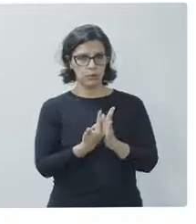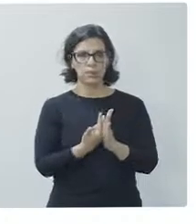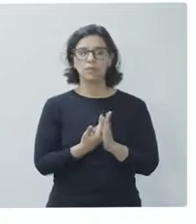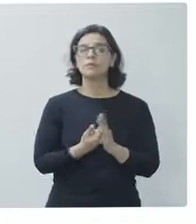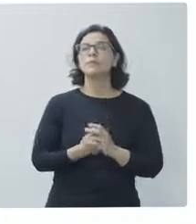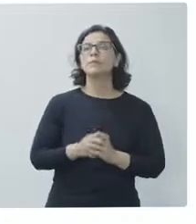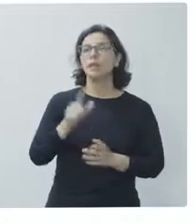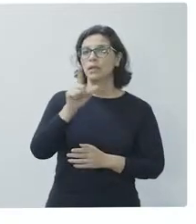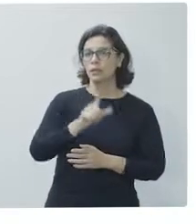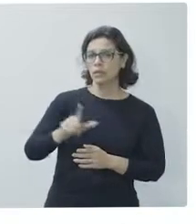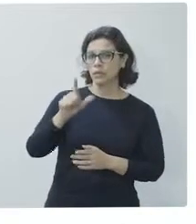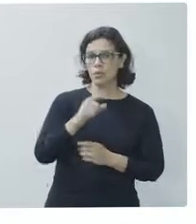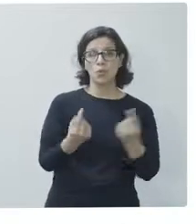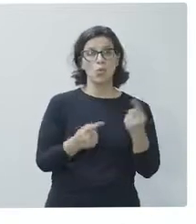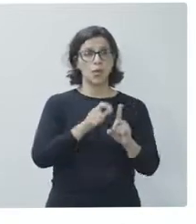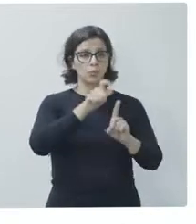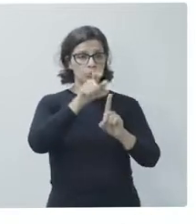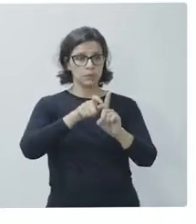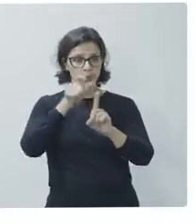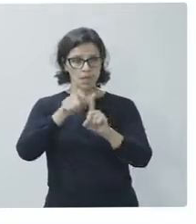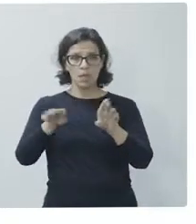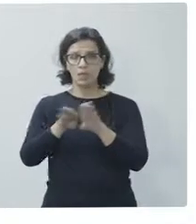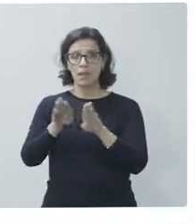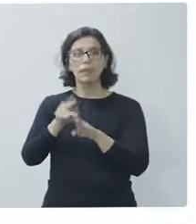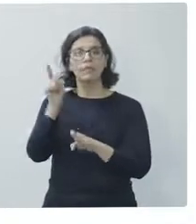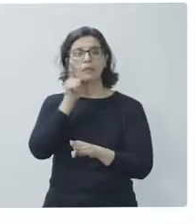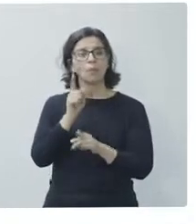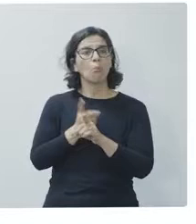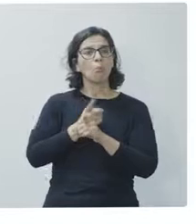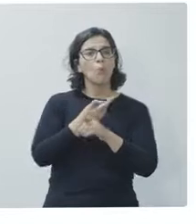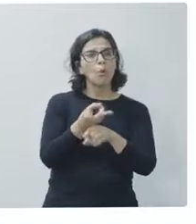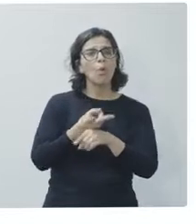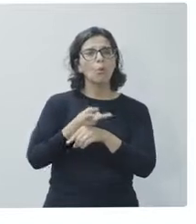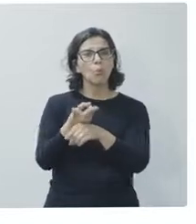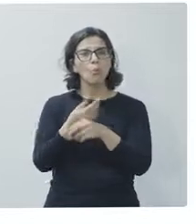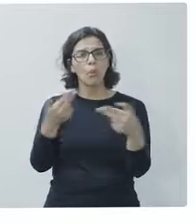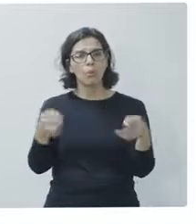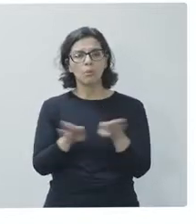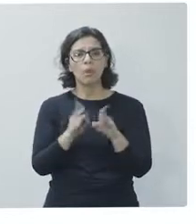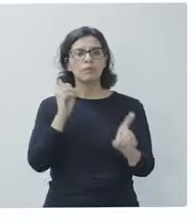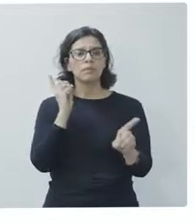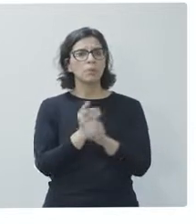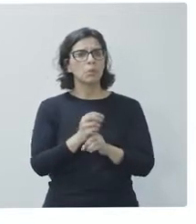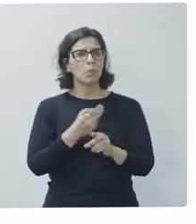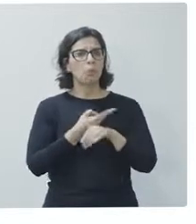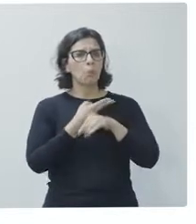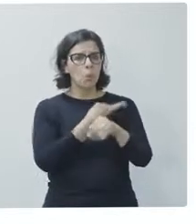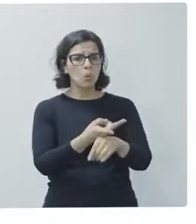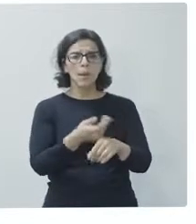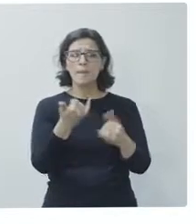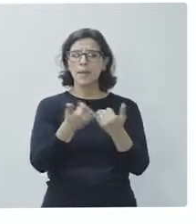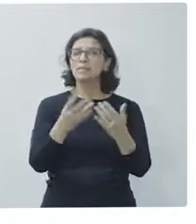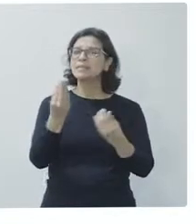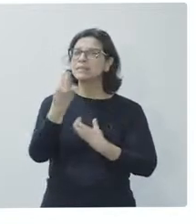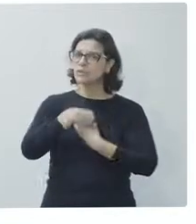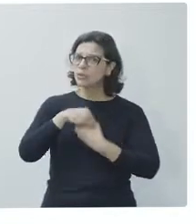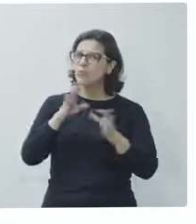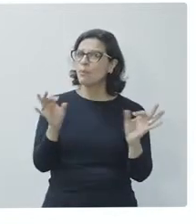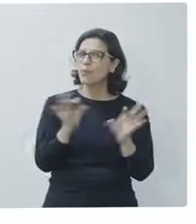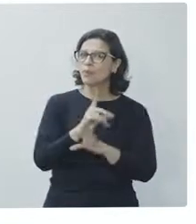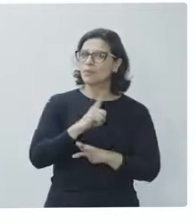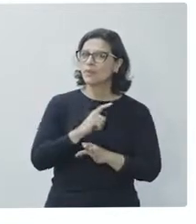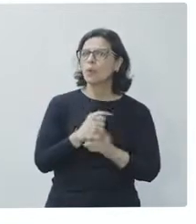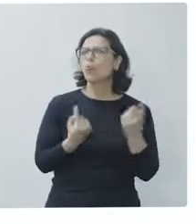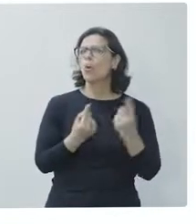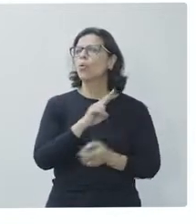Existe uma obra literária na qual os personagens buscam por algo e descobrem que aquilo que buscavam eles já possuíam.